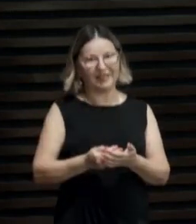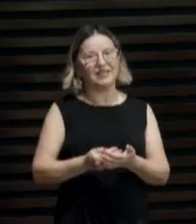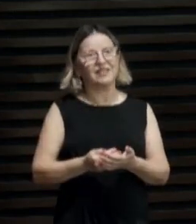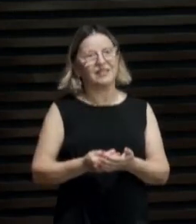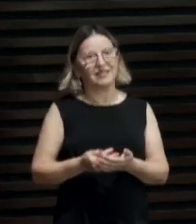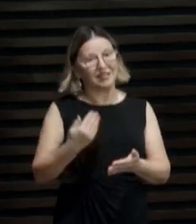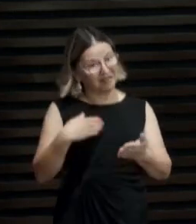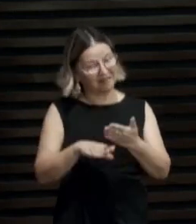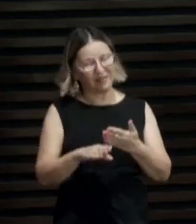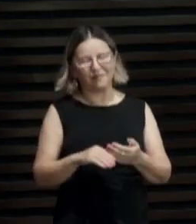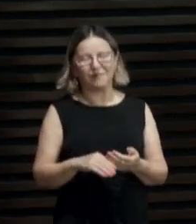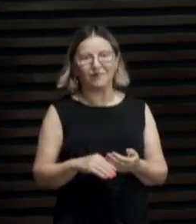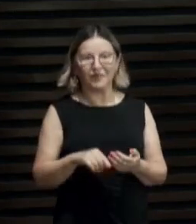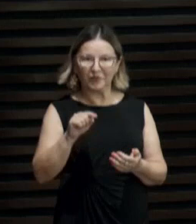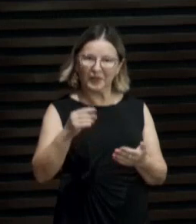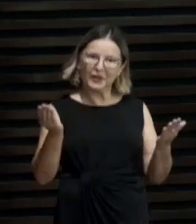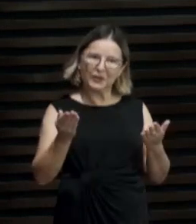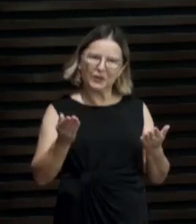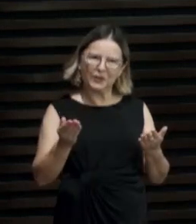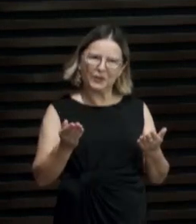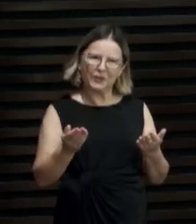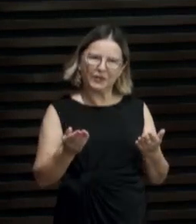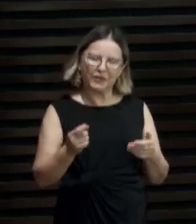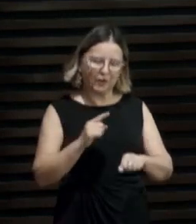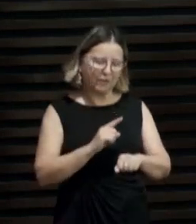você hoje se levantou, o que você pensou